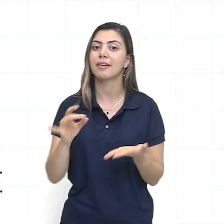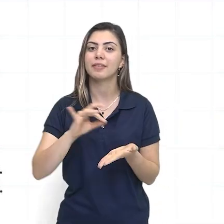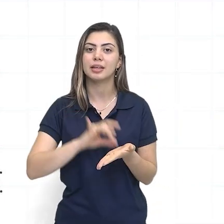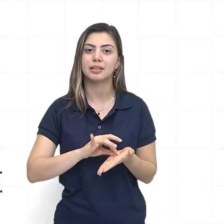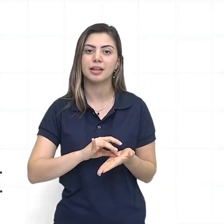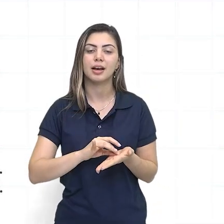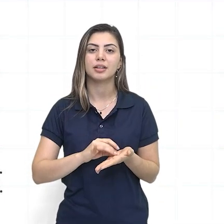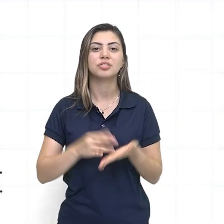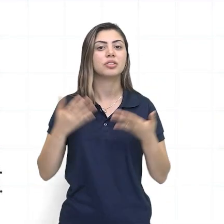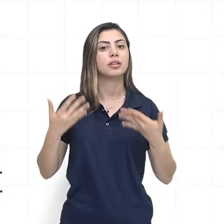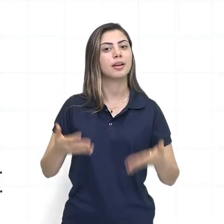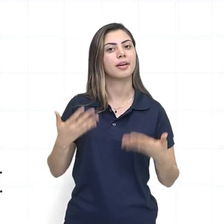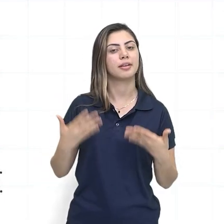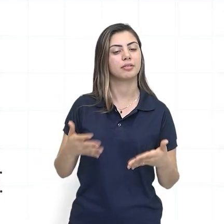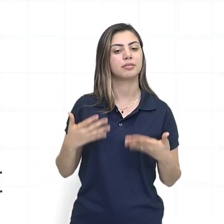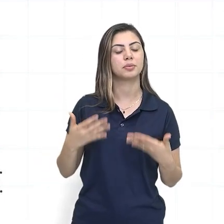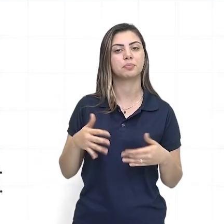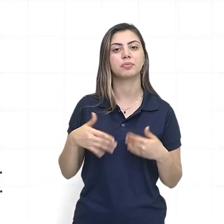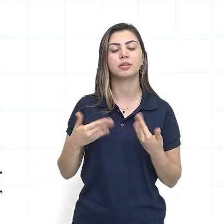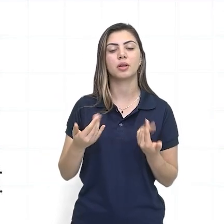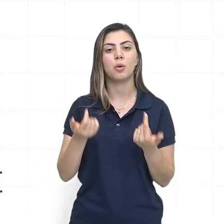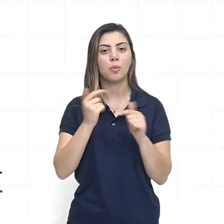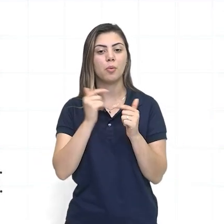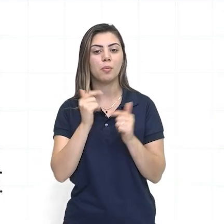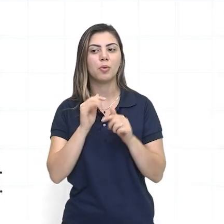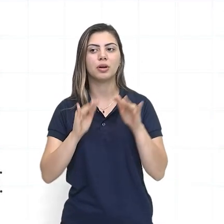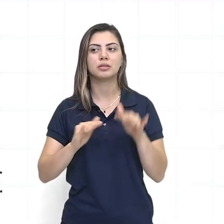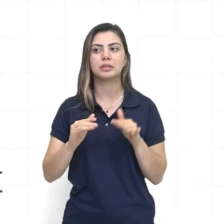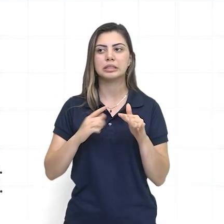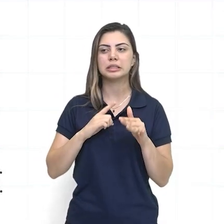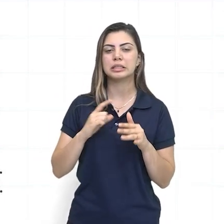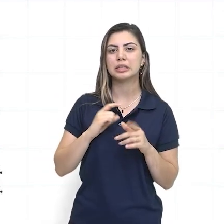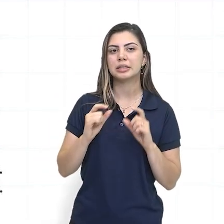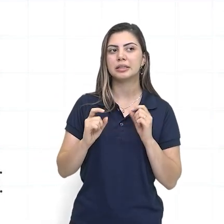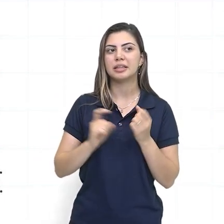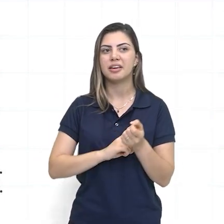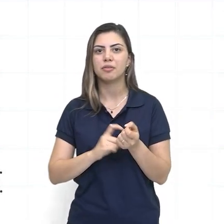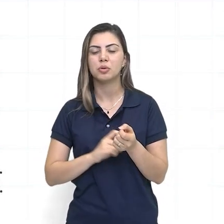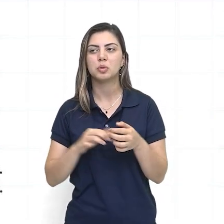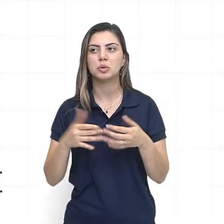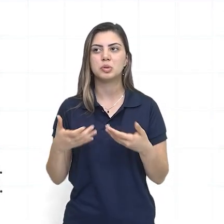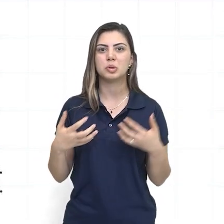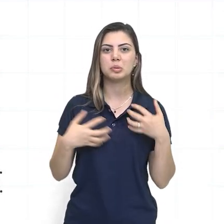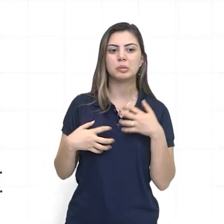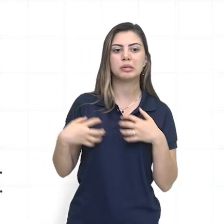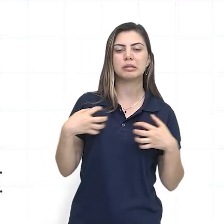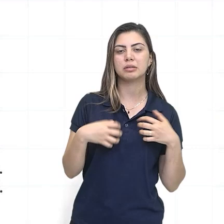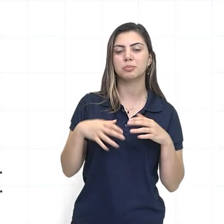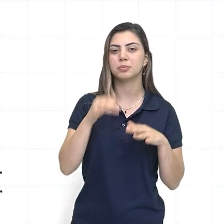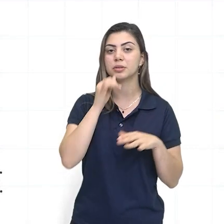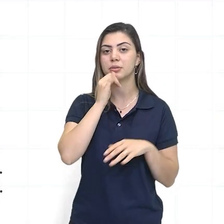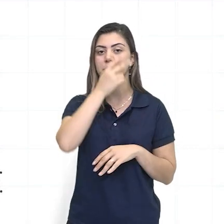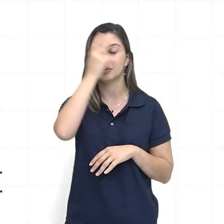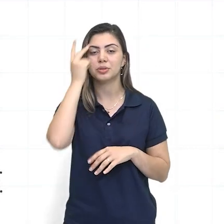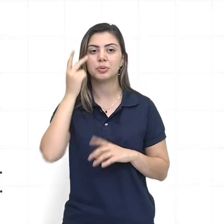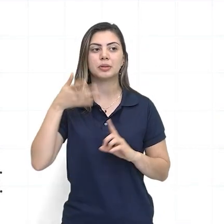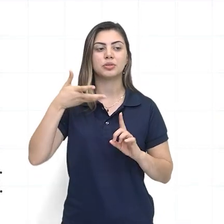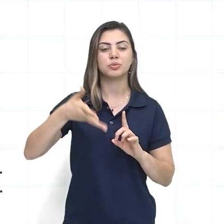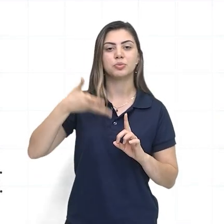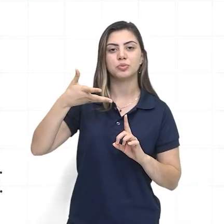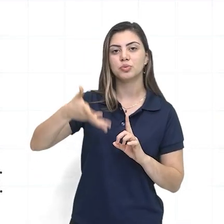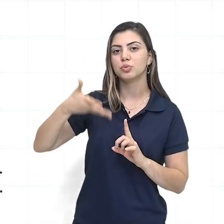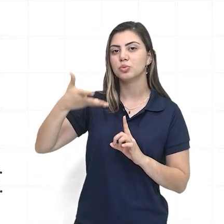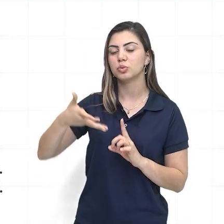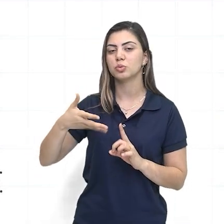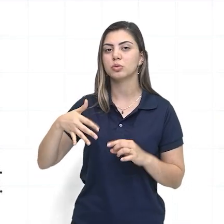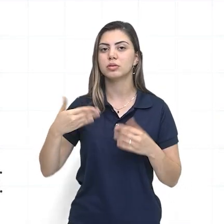E o humor também ele pode aliviar tensões, né? Então, pessoas que fazem palestra, por exemplo, discursos,